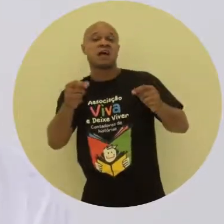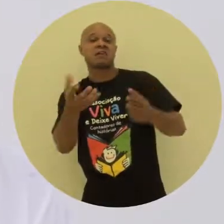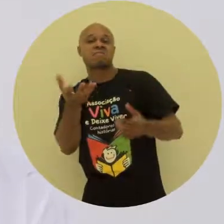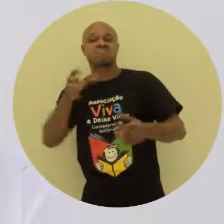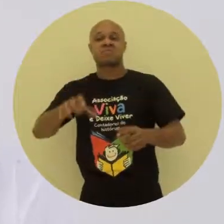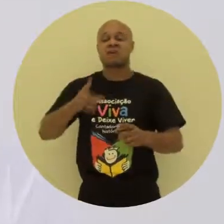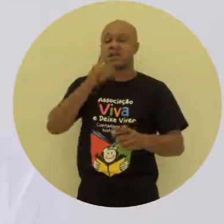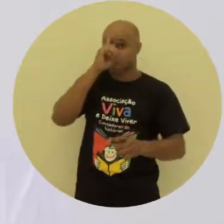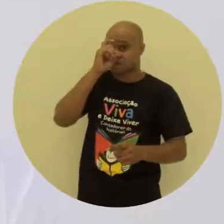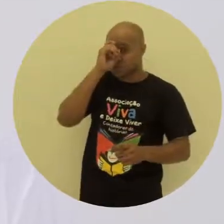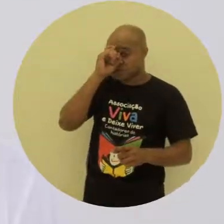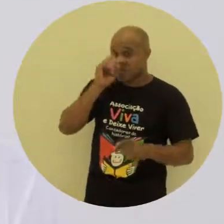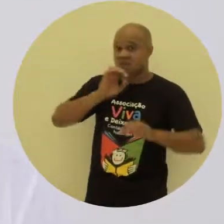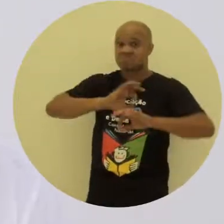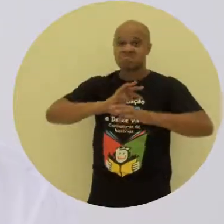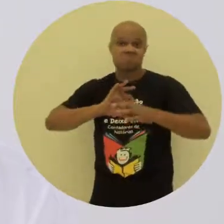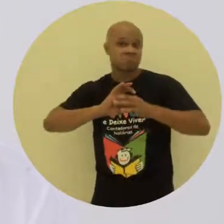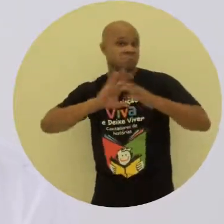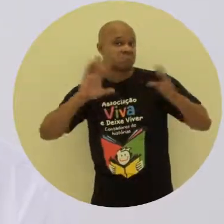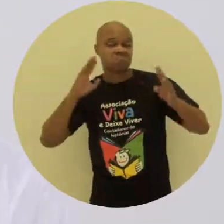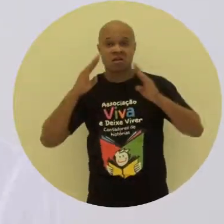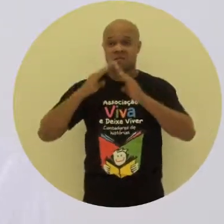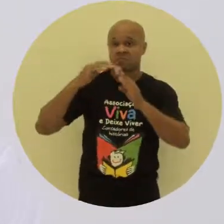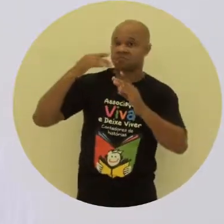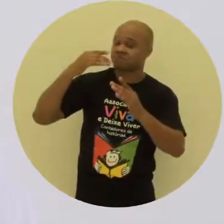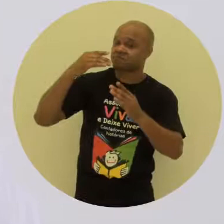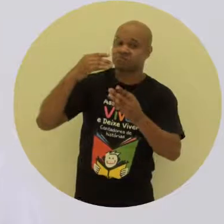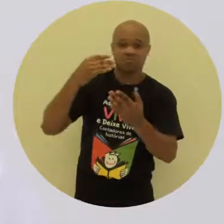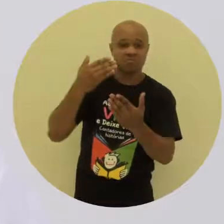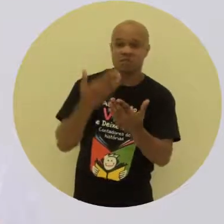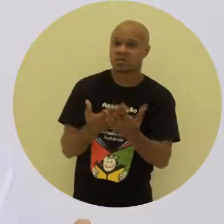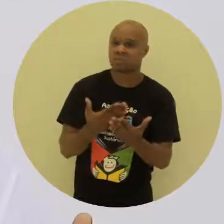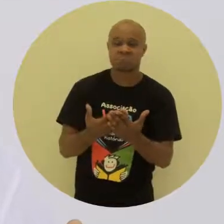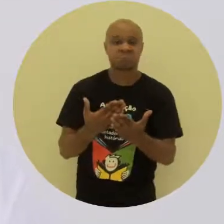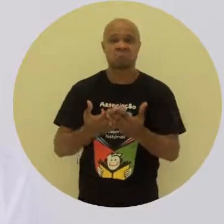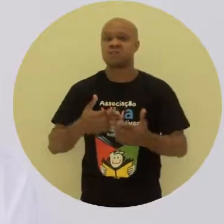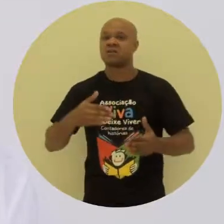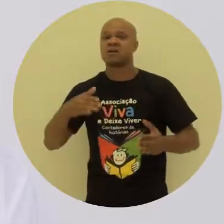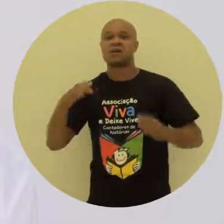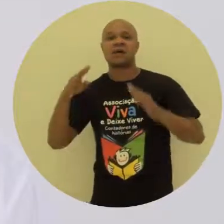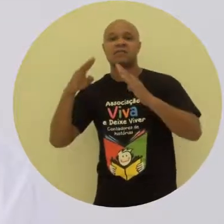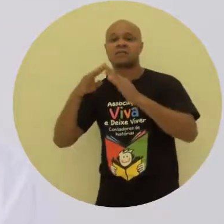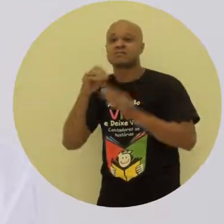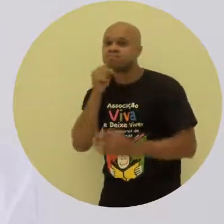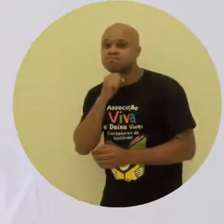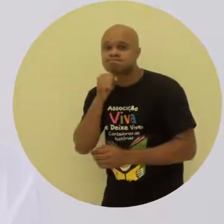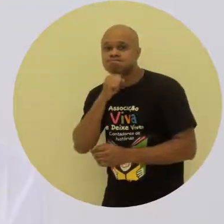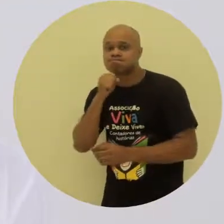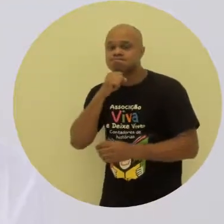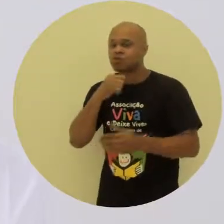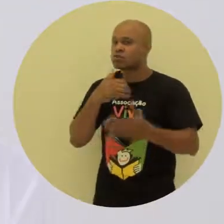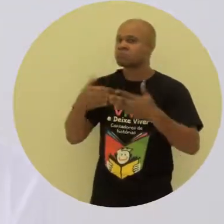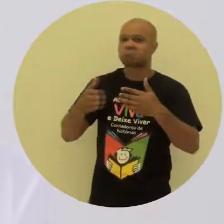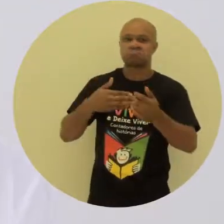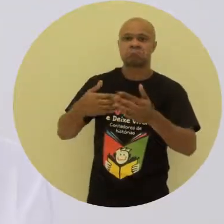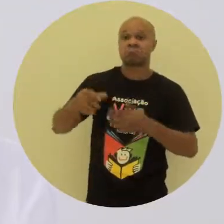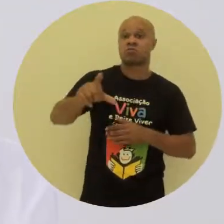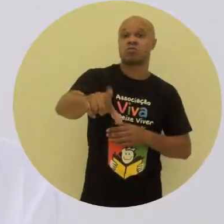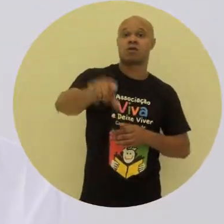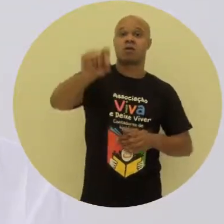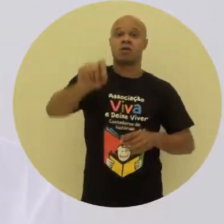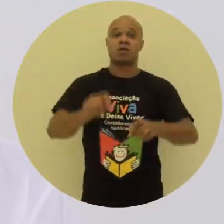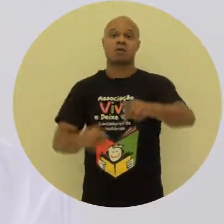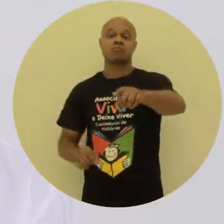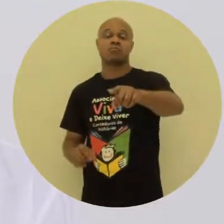qualquer âmbito que ele desejar. Creche, asilo, enfim, a escolha é dele, né? O